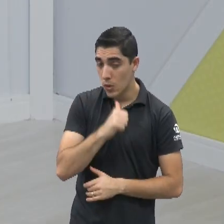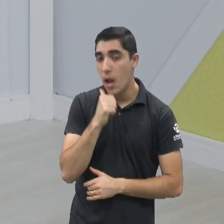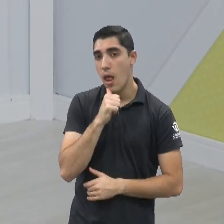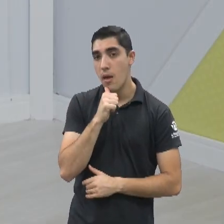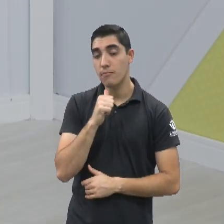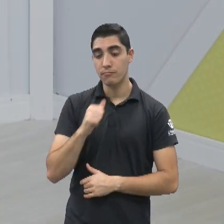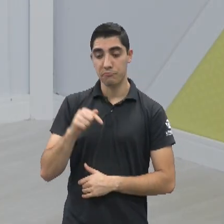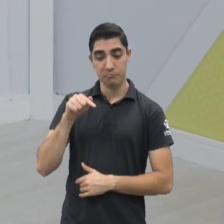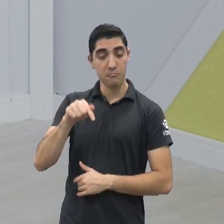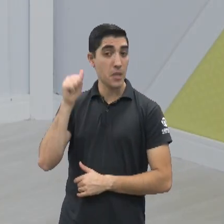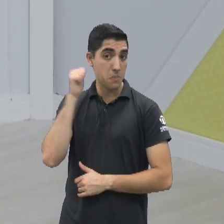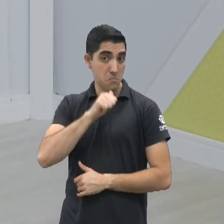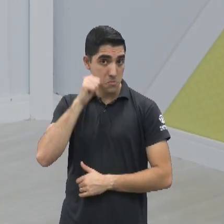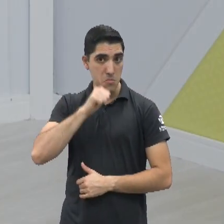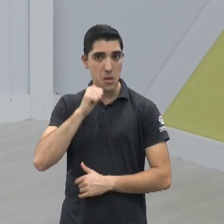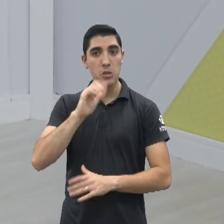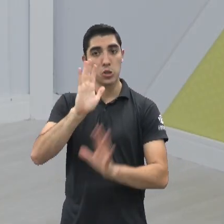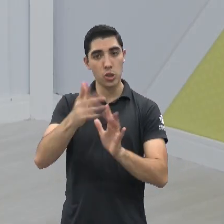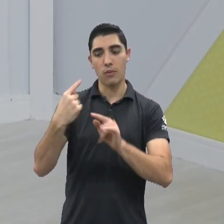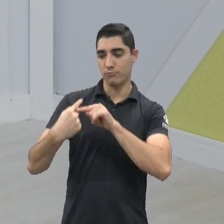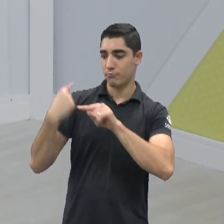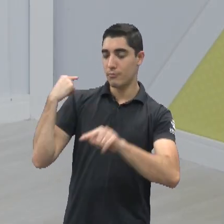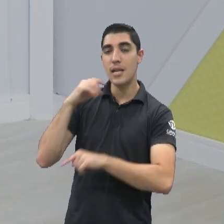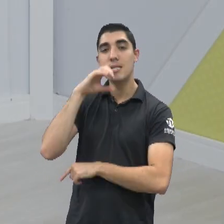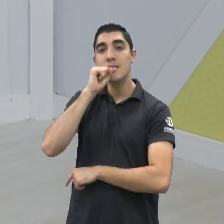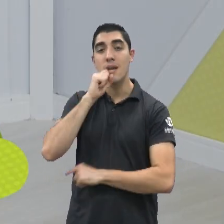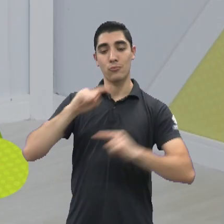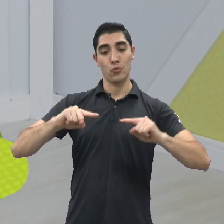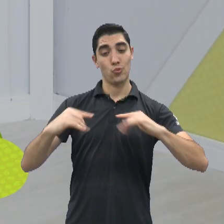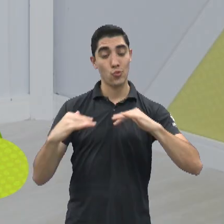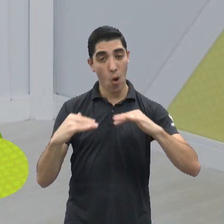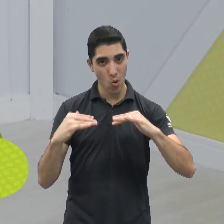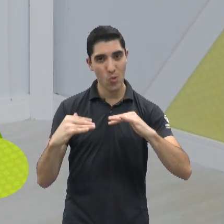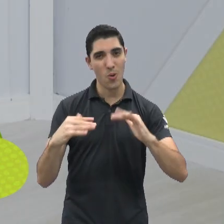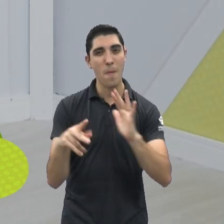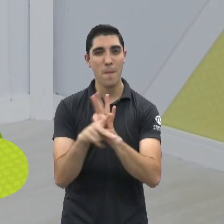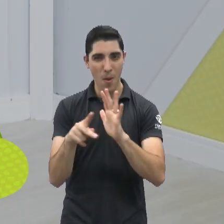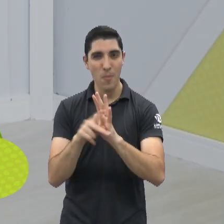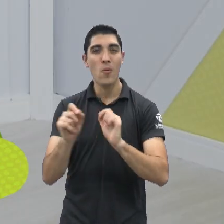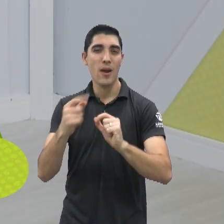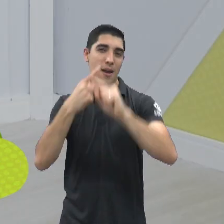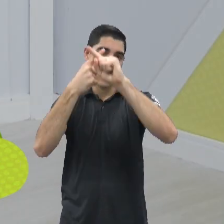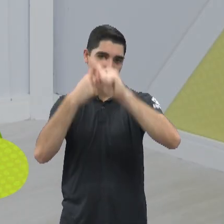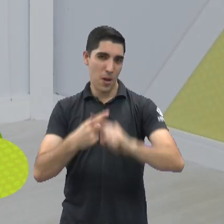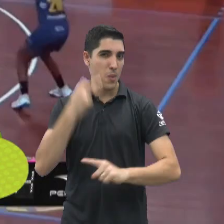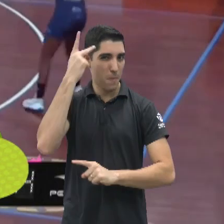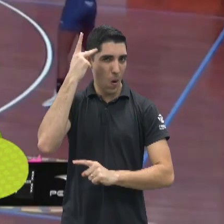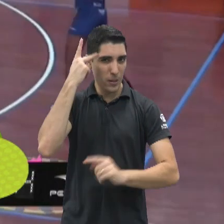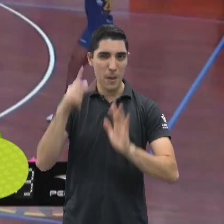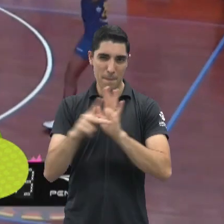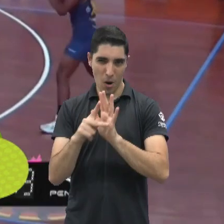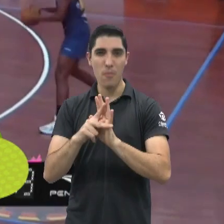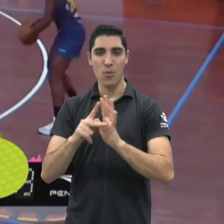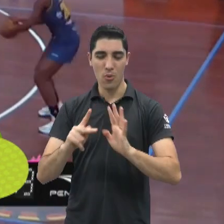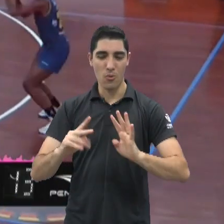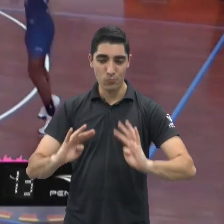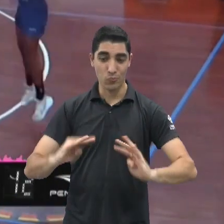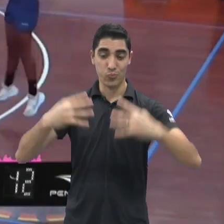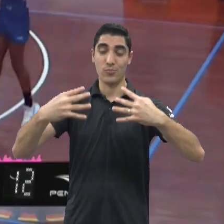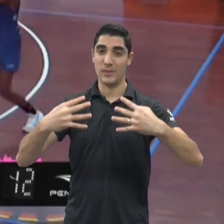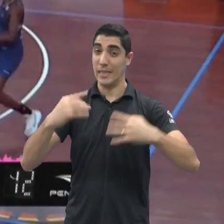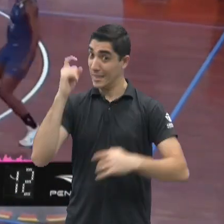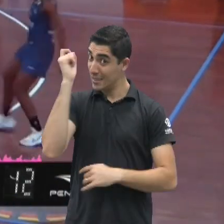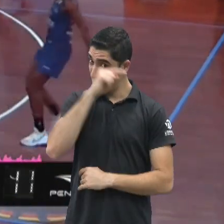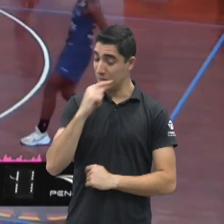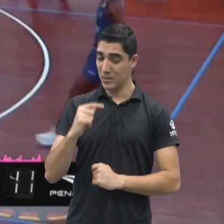as meninas do São José entraram em quadra nesse sábado para a partida de volta das quartas de final do Campeonato Paulista. A tarefa era difícil,